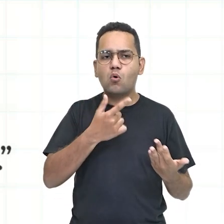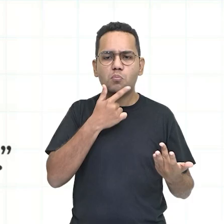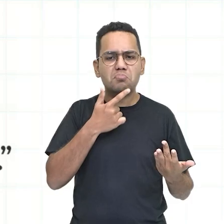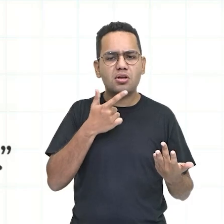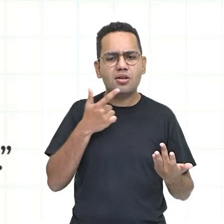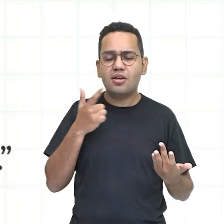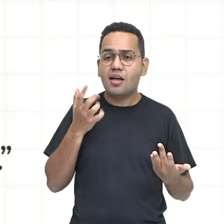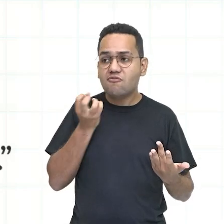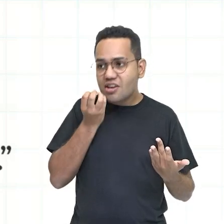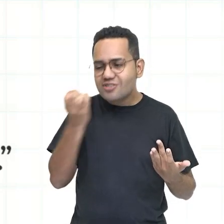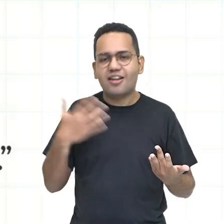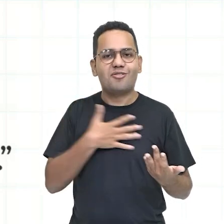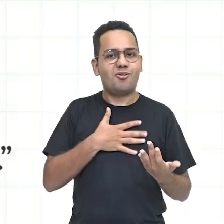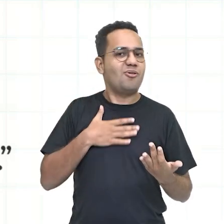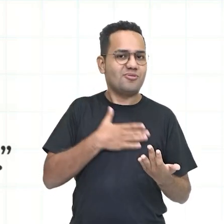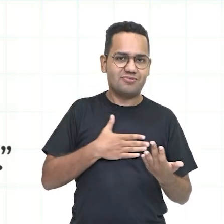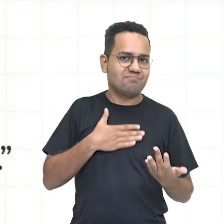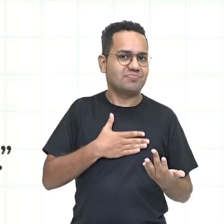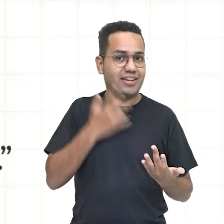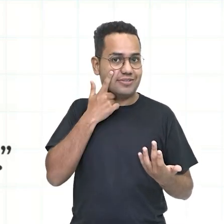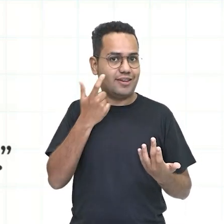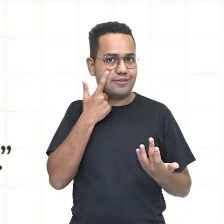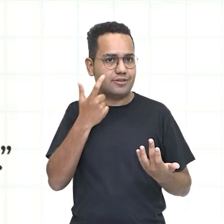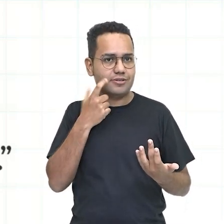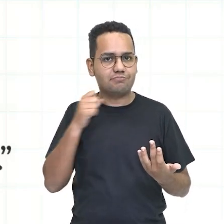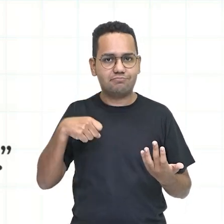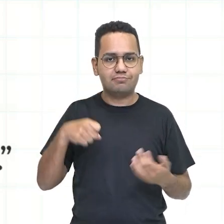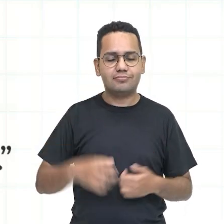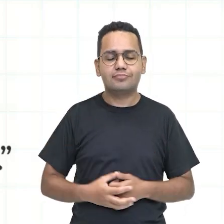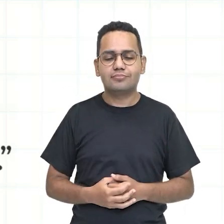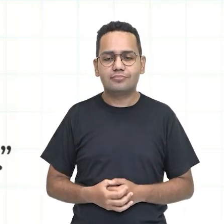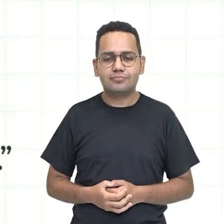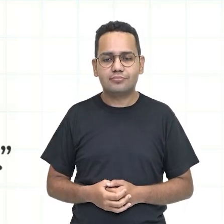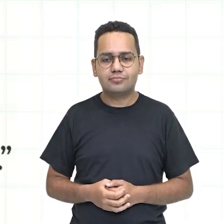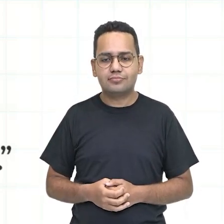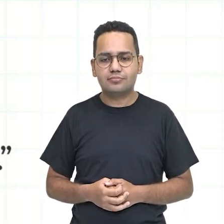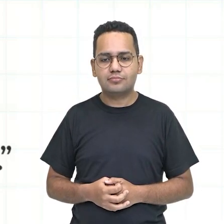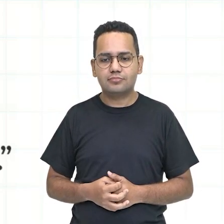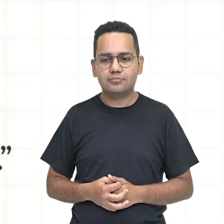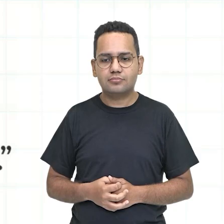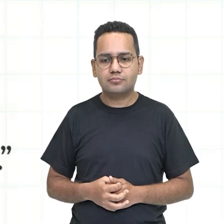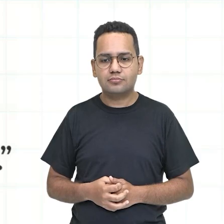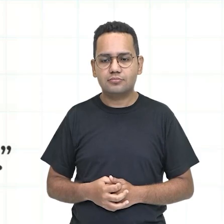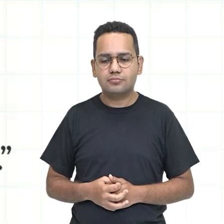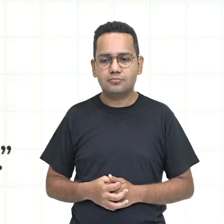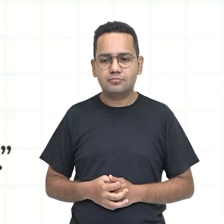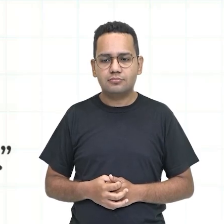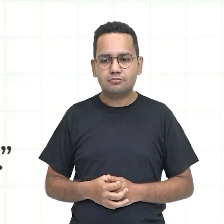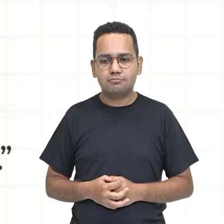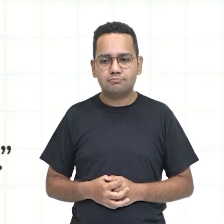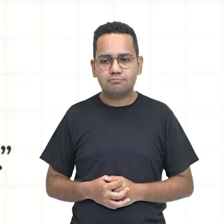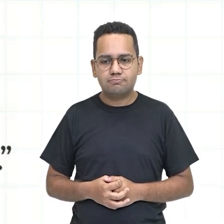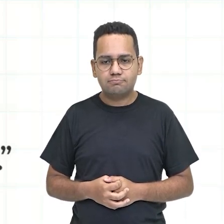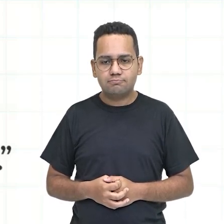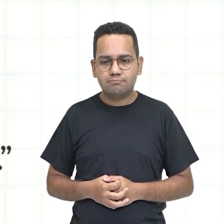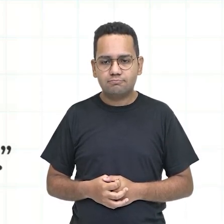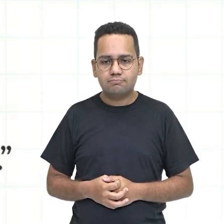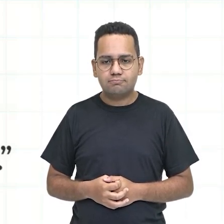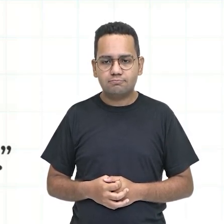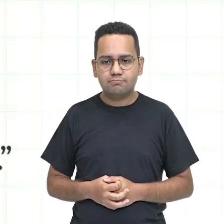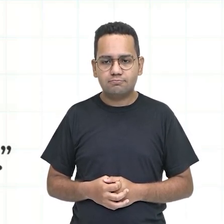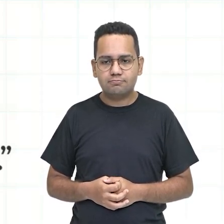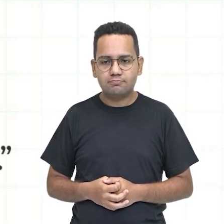ok? Então, ele ama, adora fazer essas atividades. He has visited many